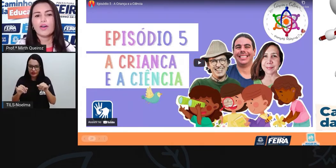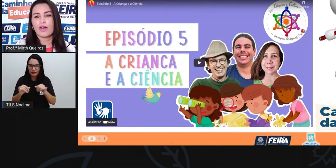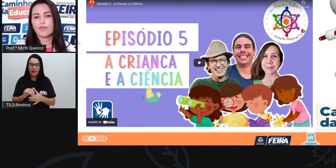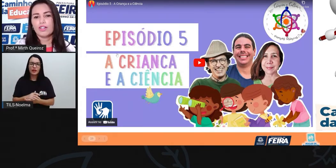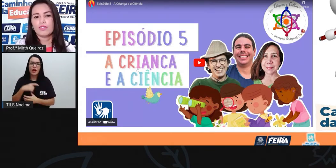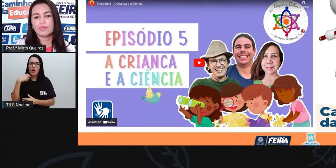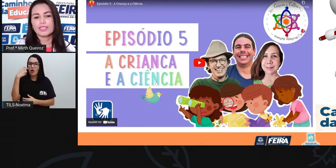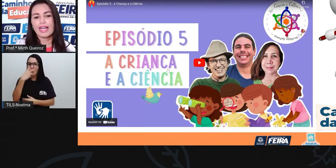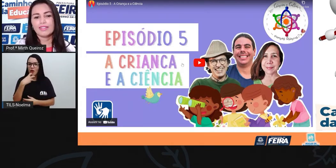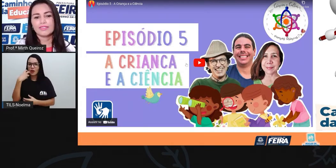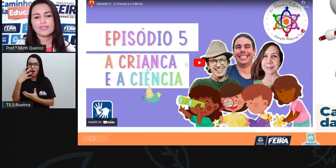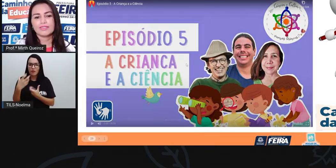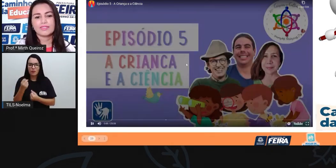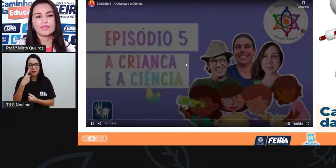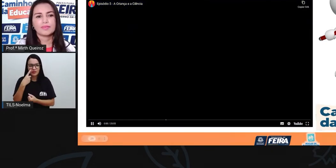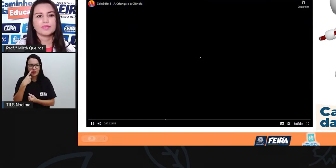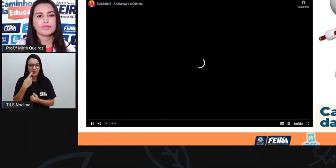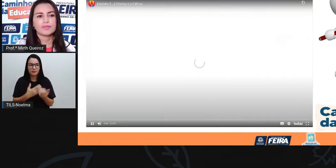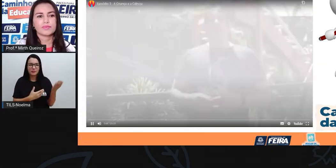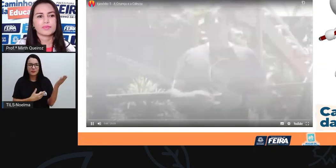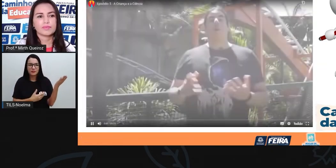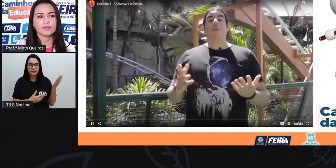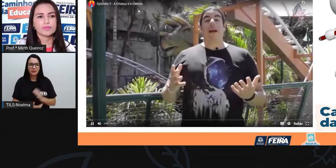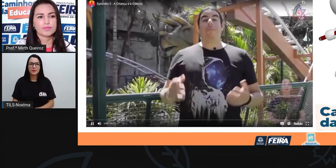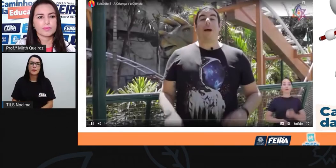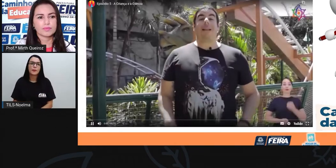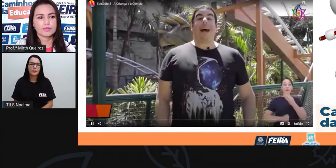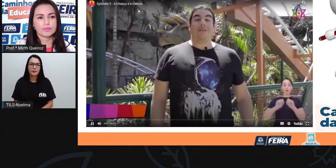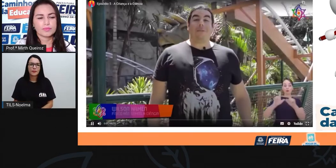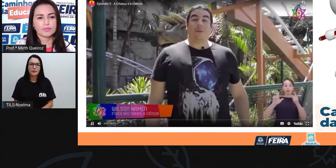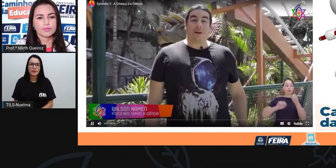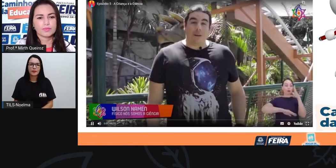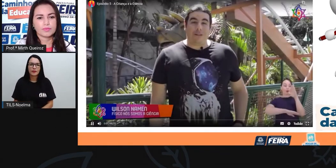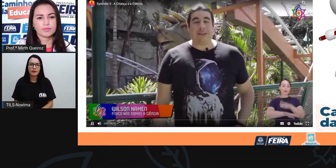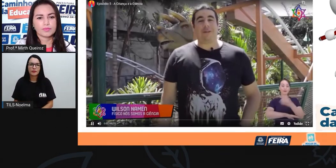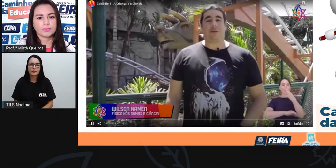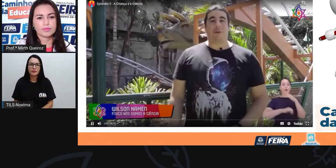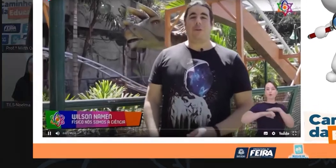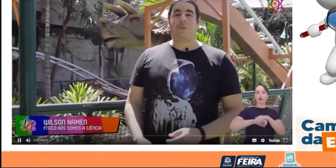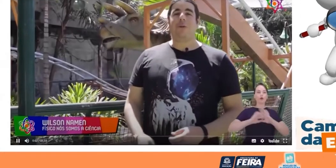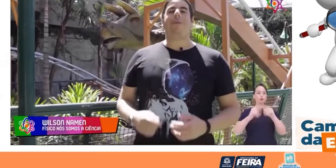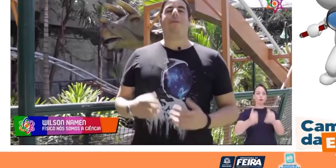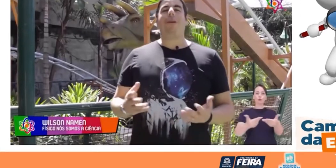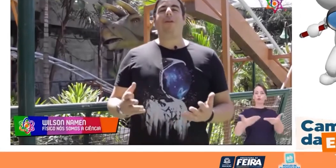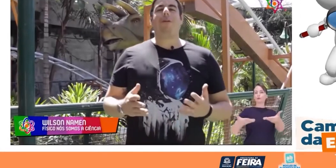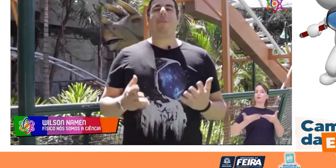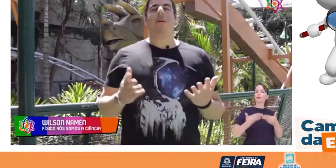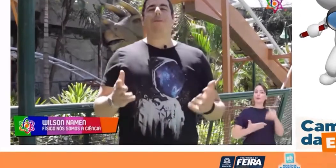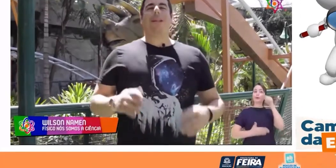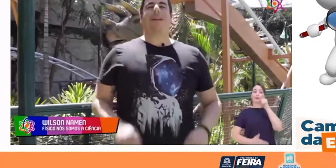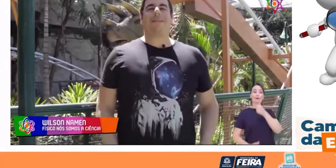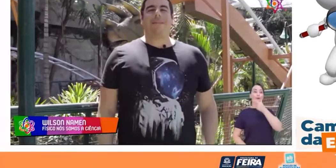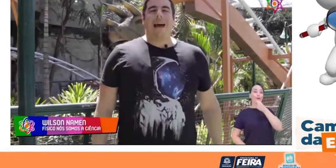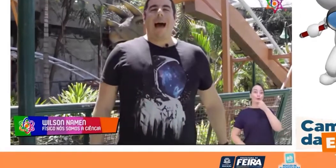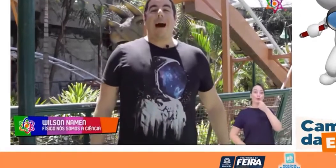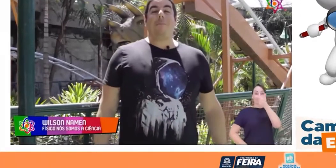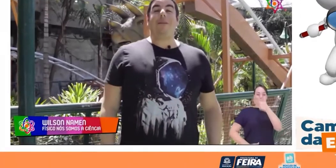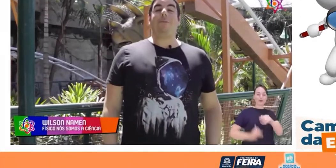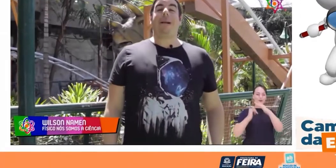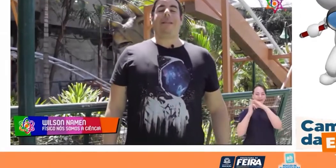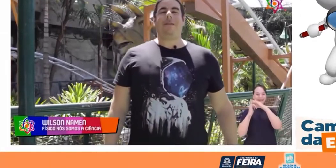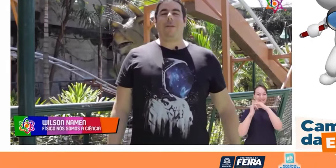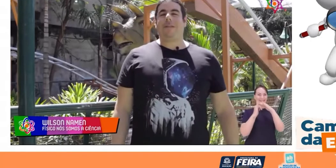forma oral. Vamos lá? Bom dia, boa tarde, boa noite. Sejam todos muito bem-vindos e bem-vindas